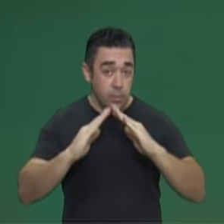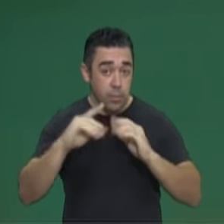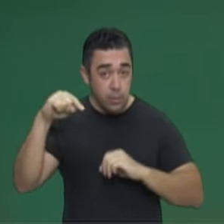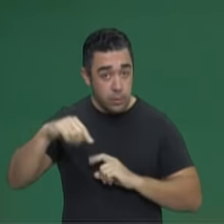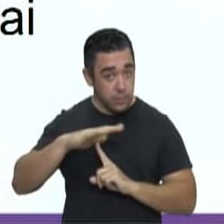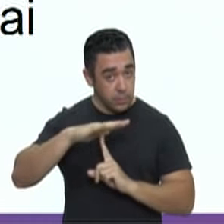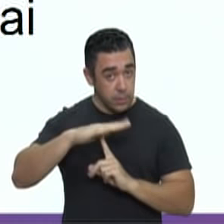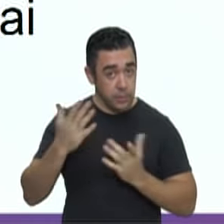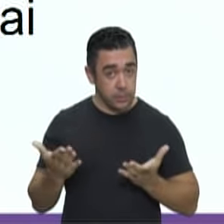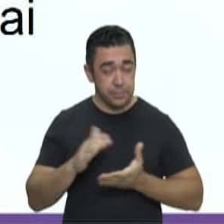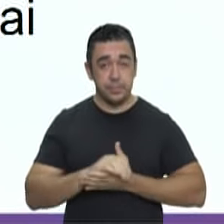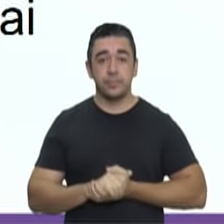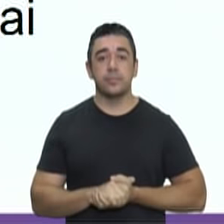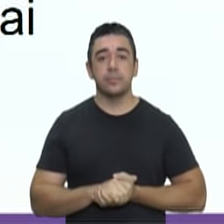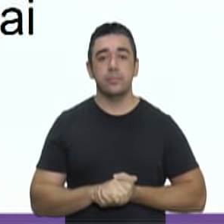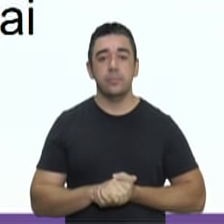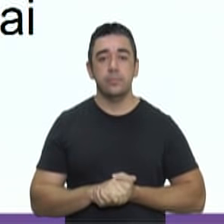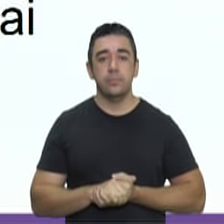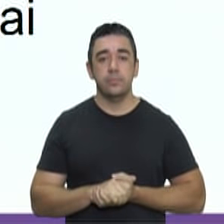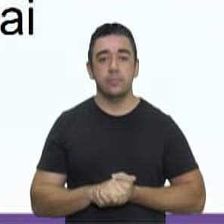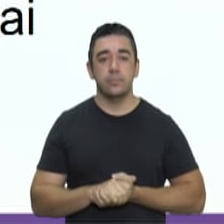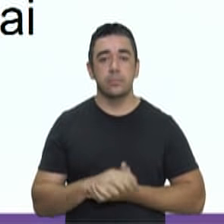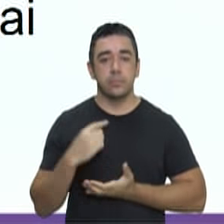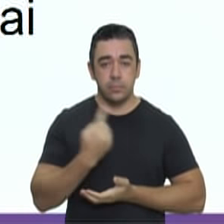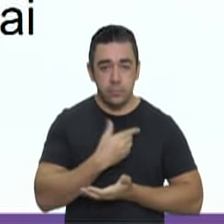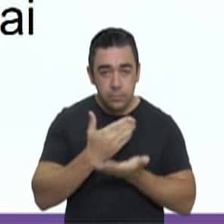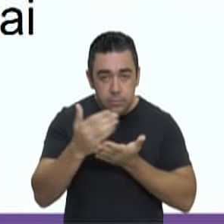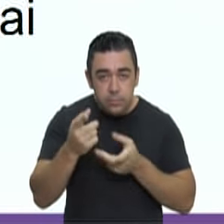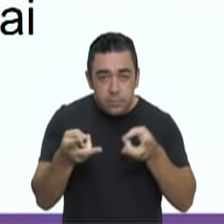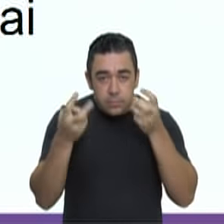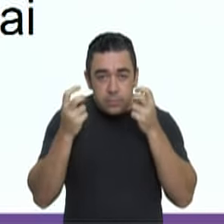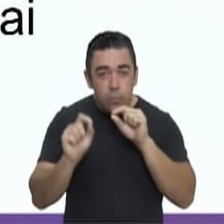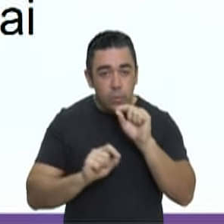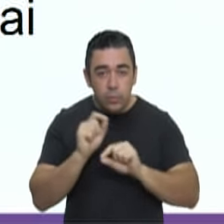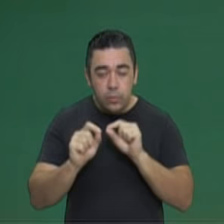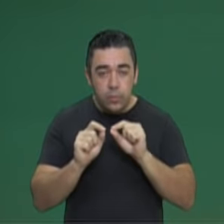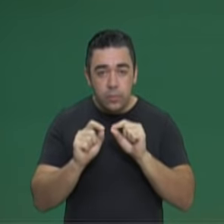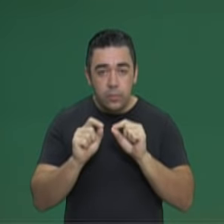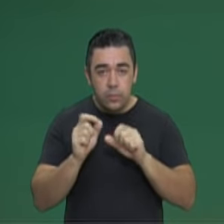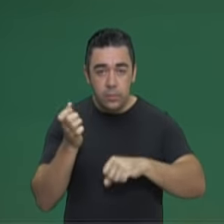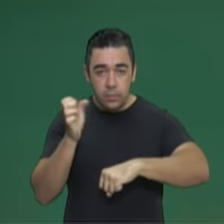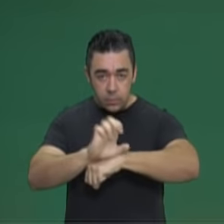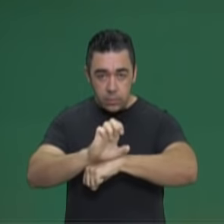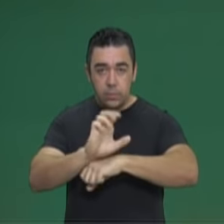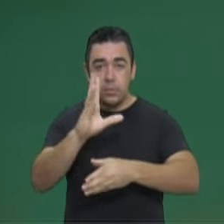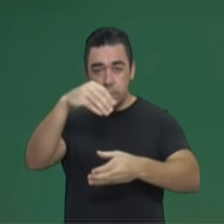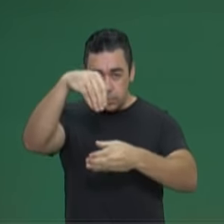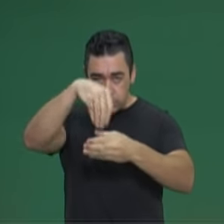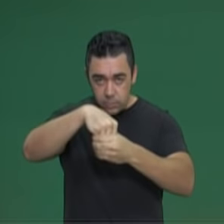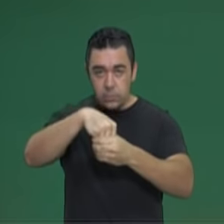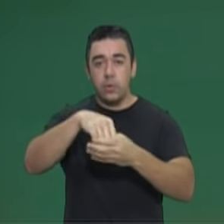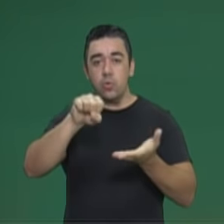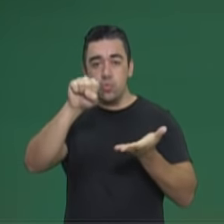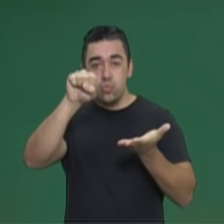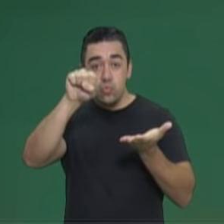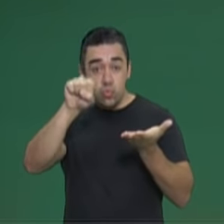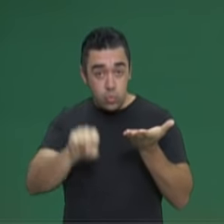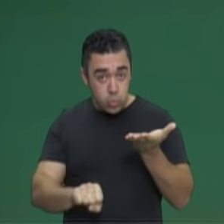estado. E a gente começa a perceber que o nosso estado ele está inserido dentro da região sul do nosso